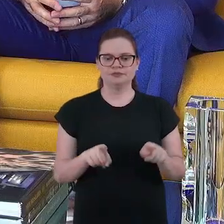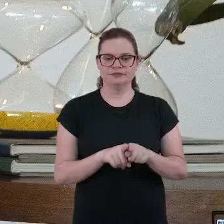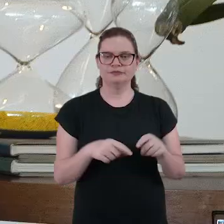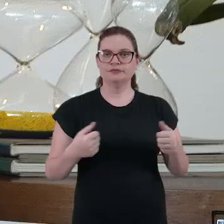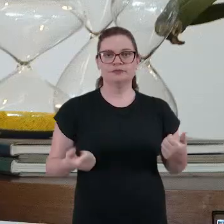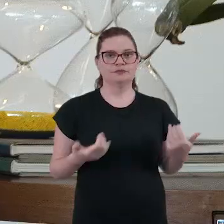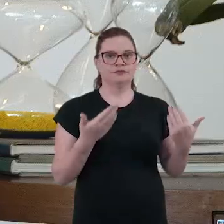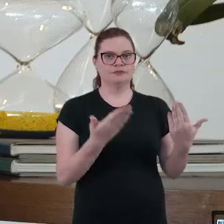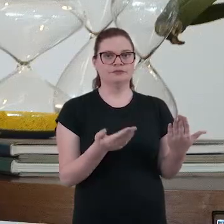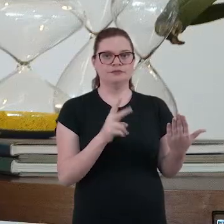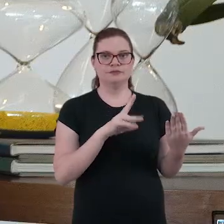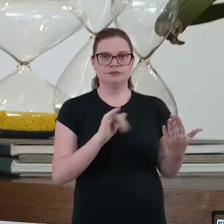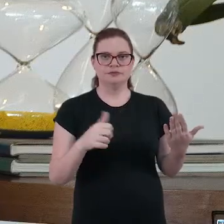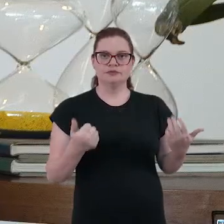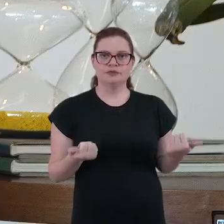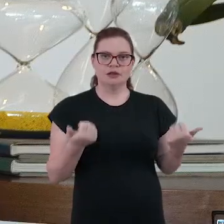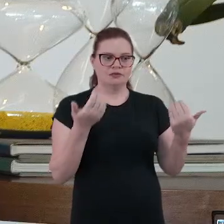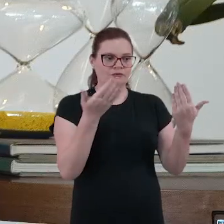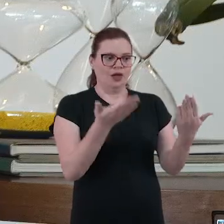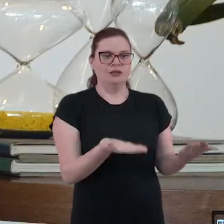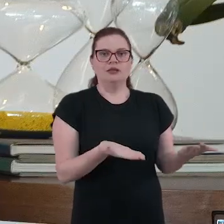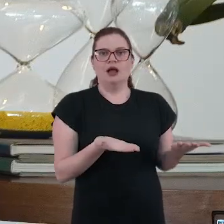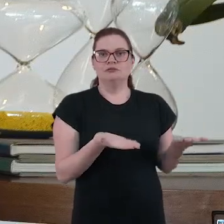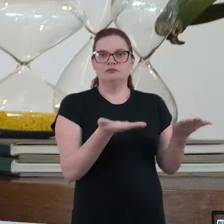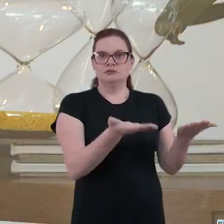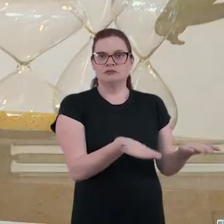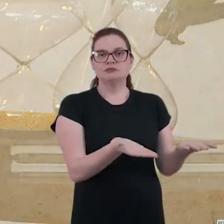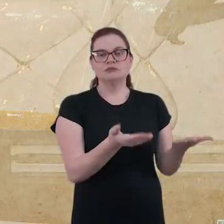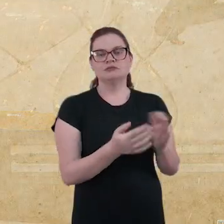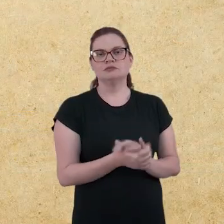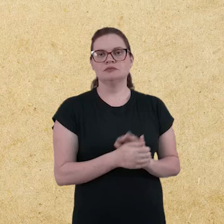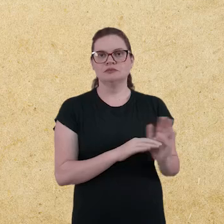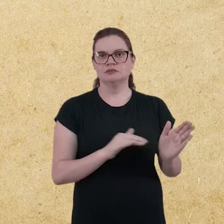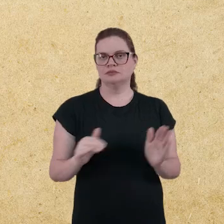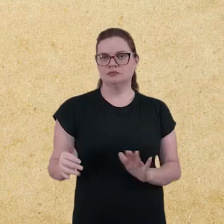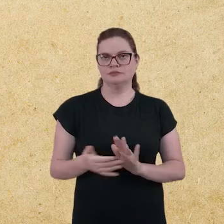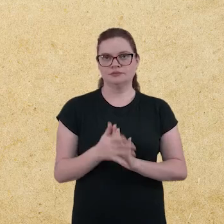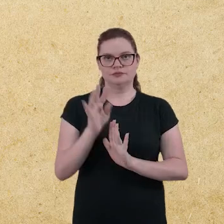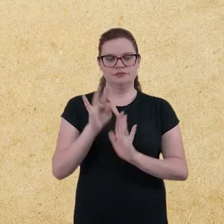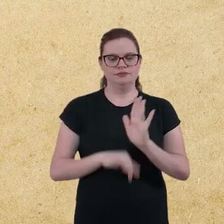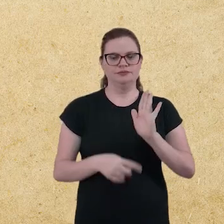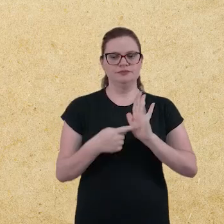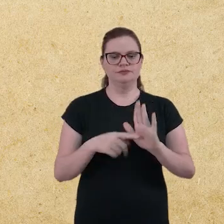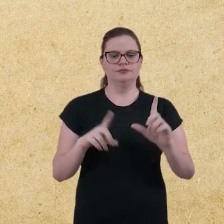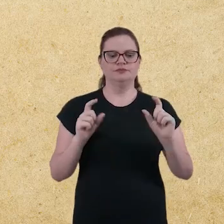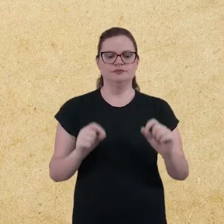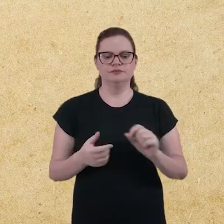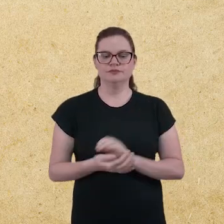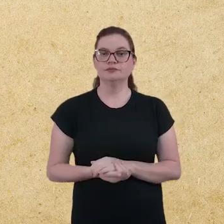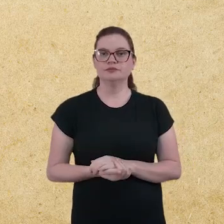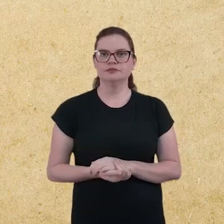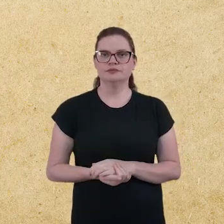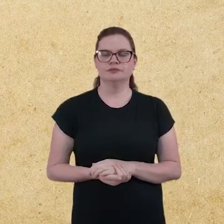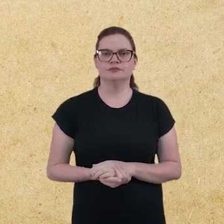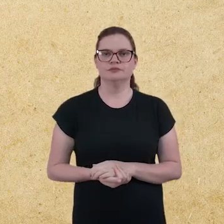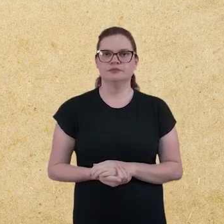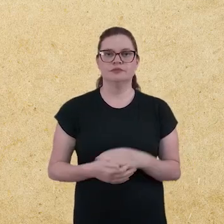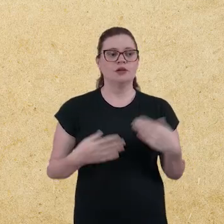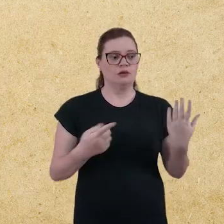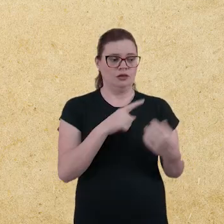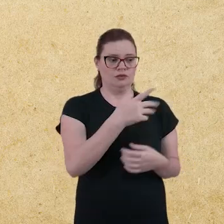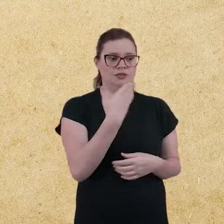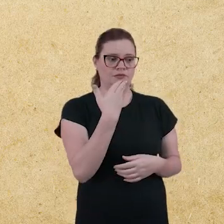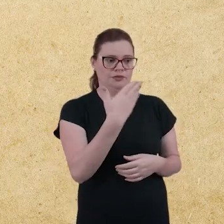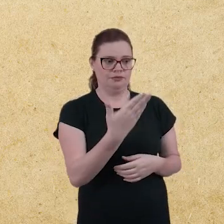entregar ali uma oferta ao Pai. O texto lá diz assim, não é? Tenho feito como